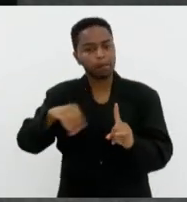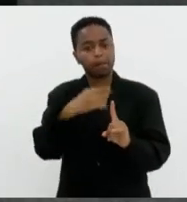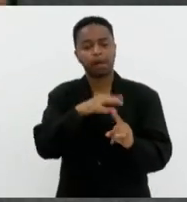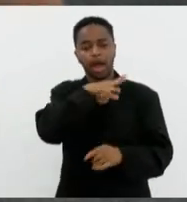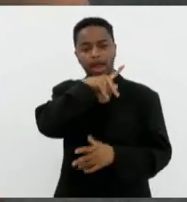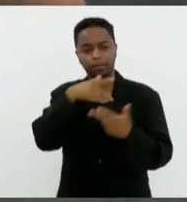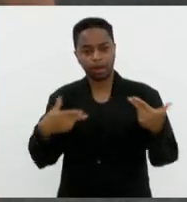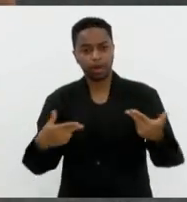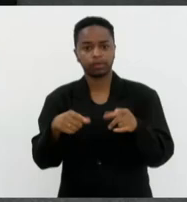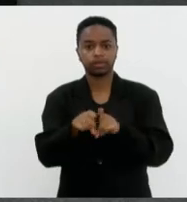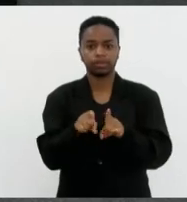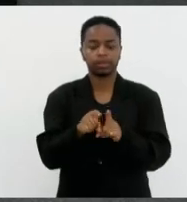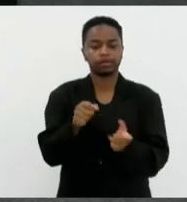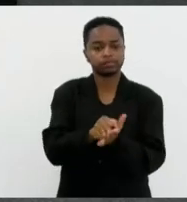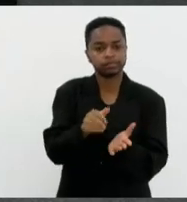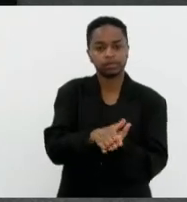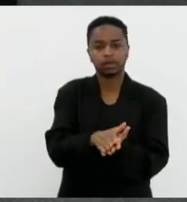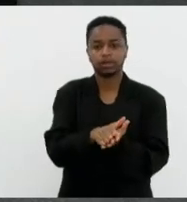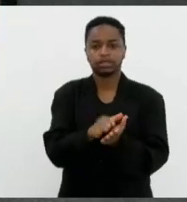o abandono e